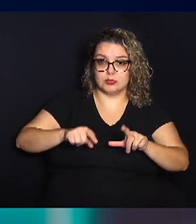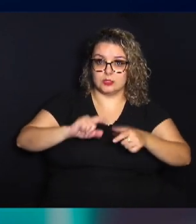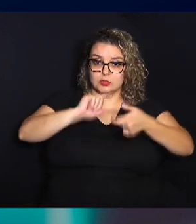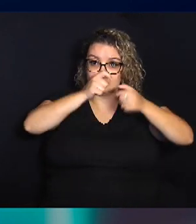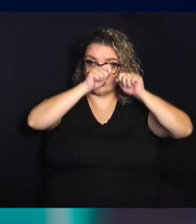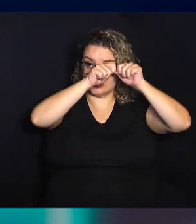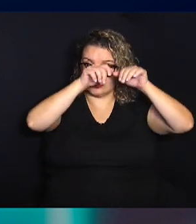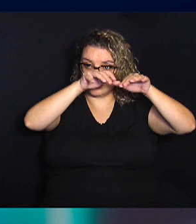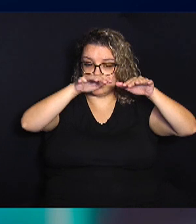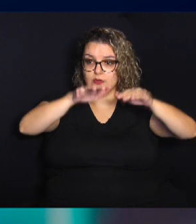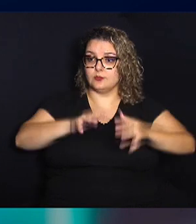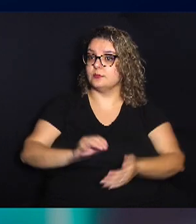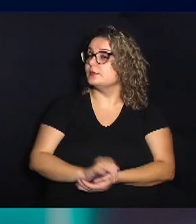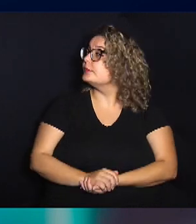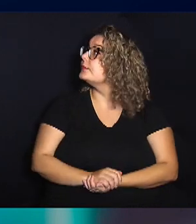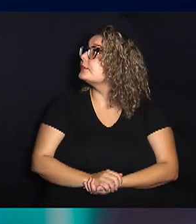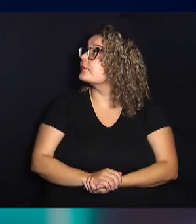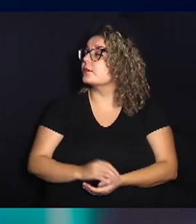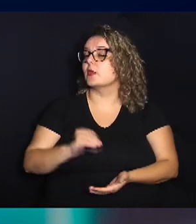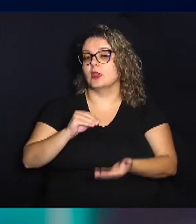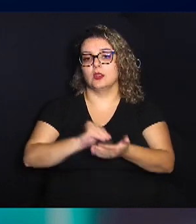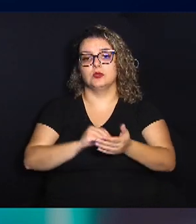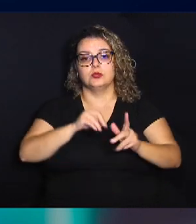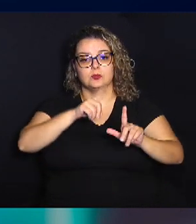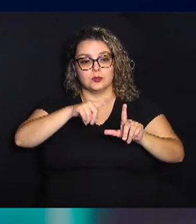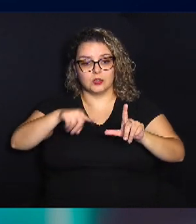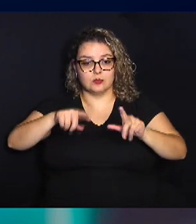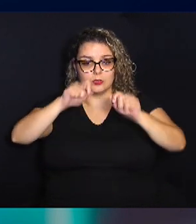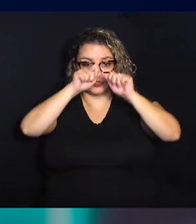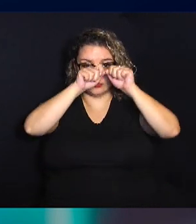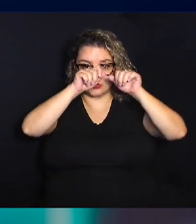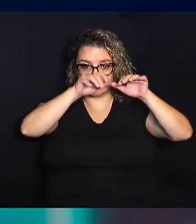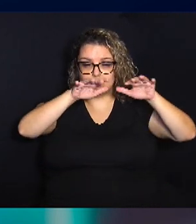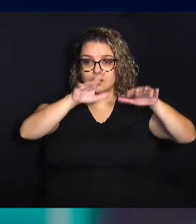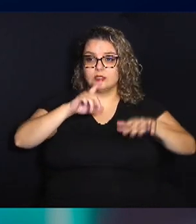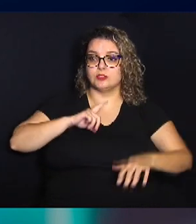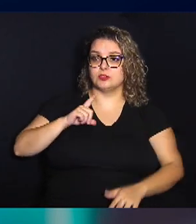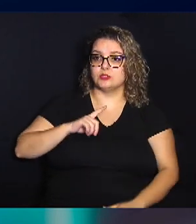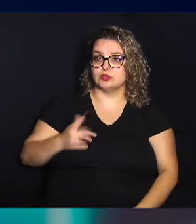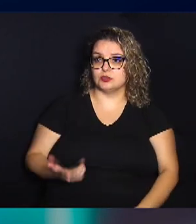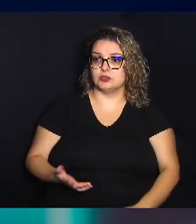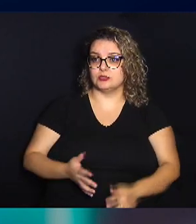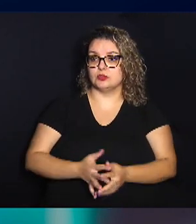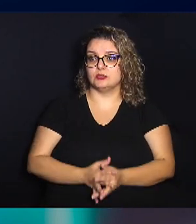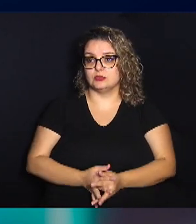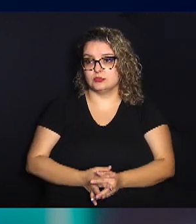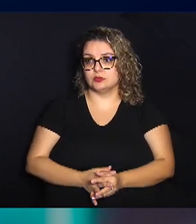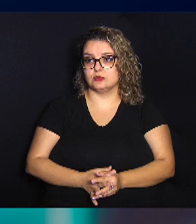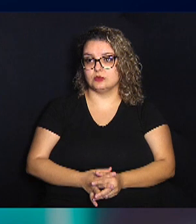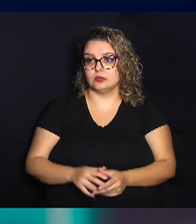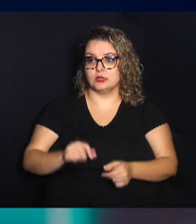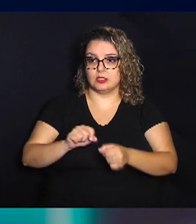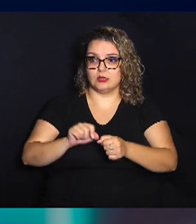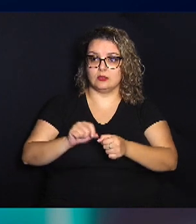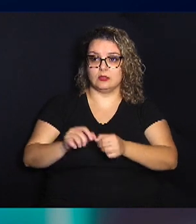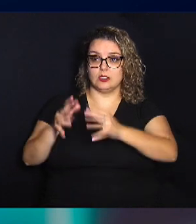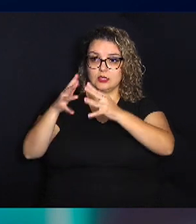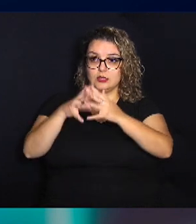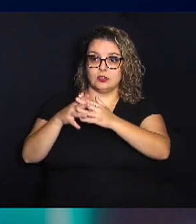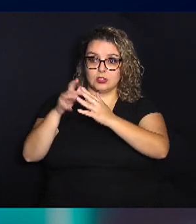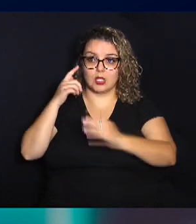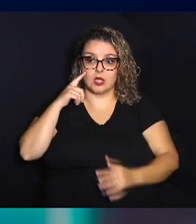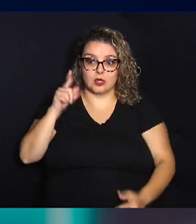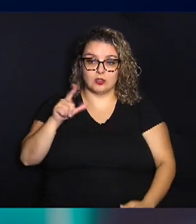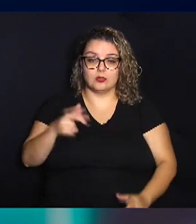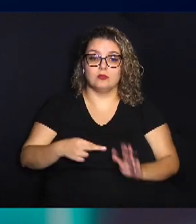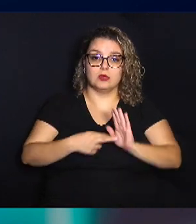espectro autista. Na última estatística do autismo, nós tivemos... Foi feita nos Estados Unidos, claro, mas representa